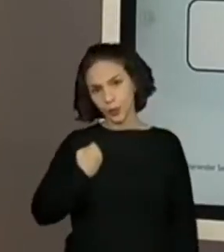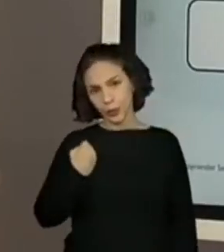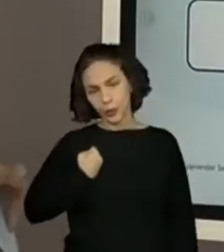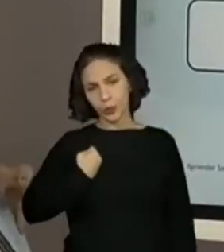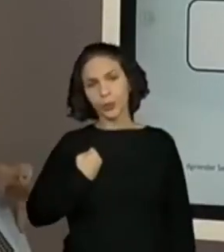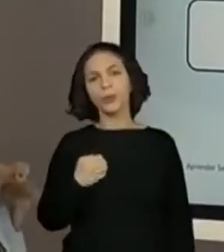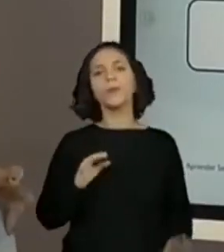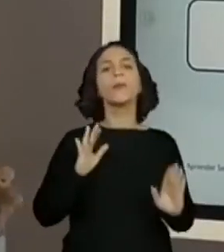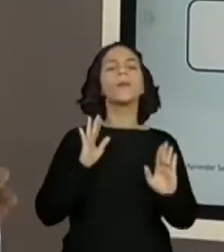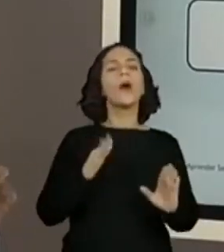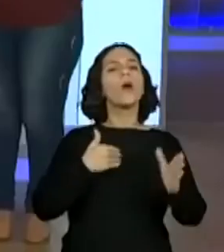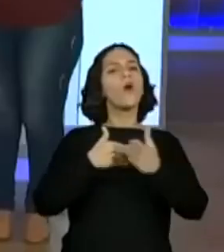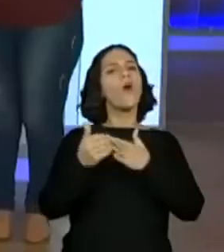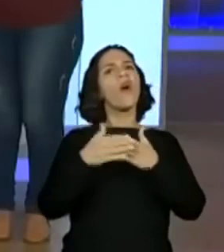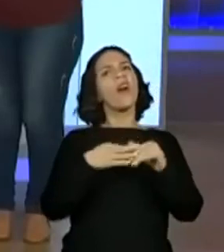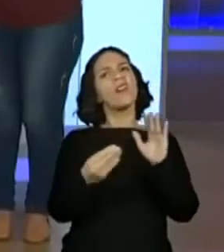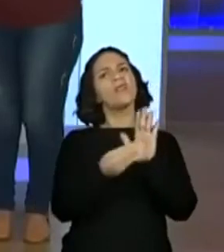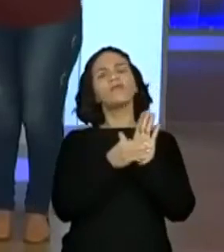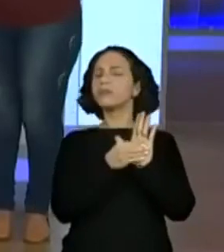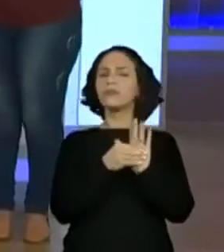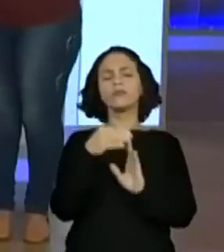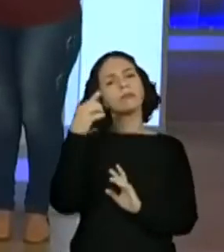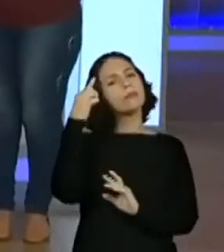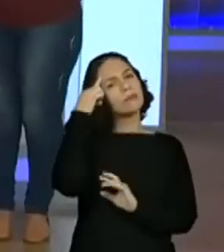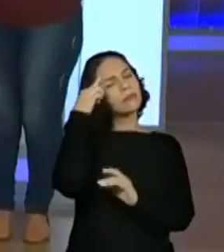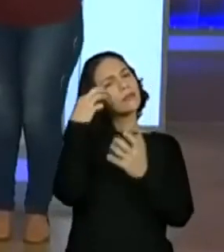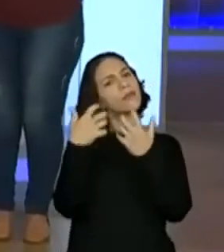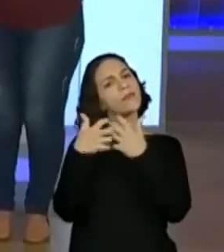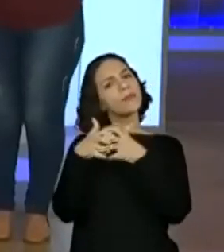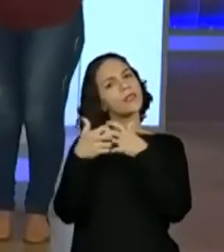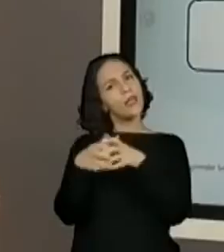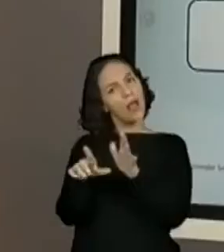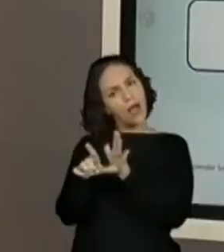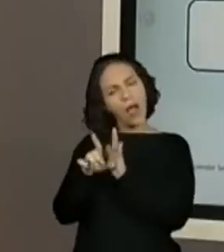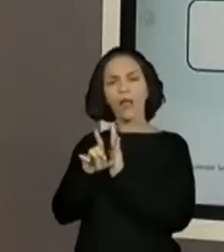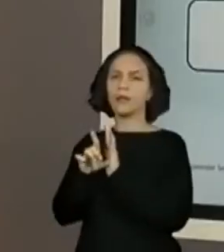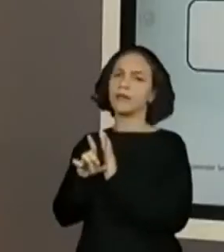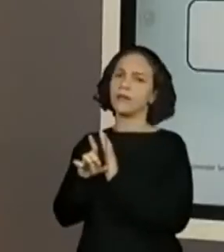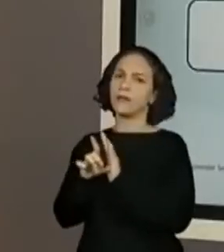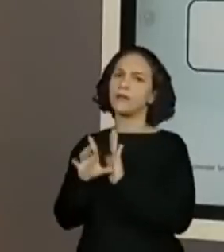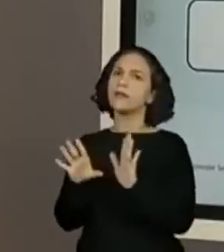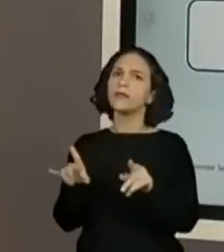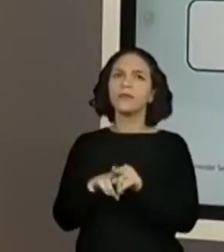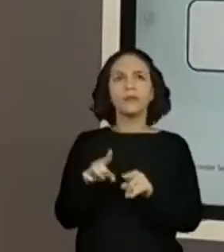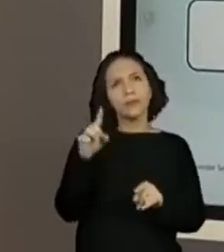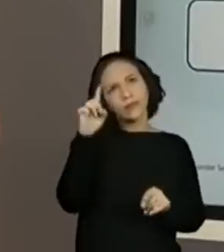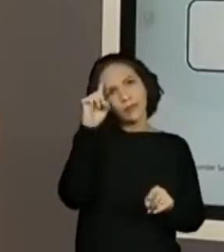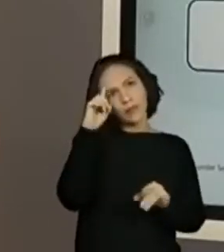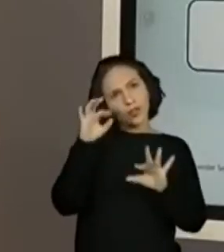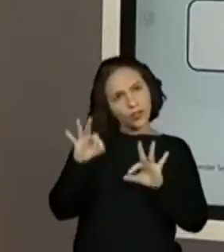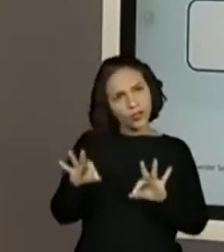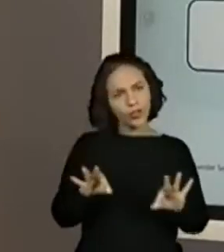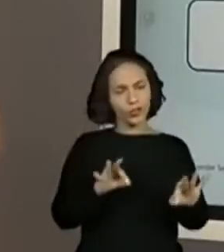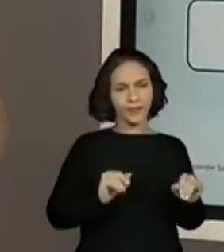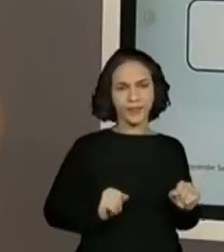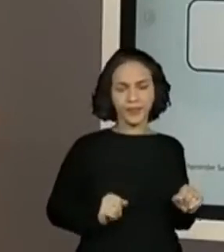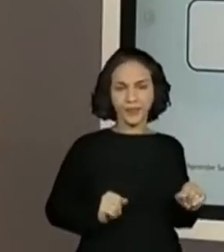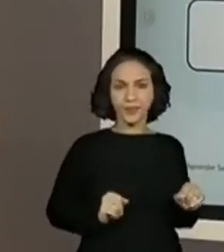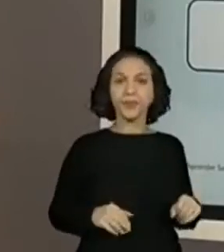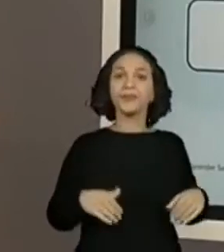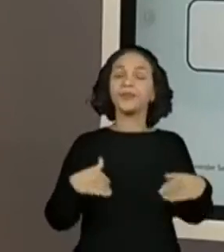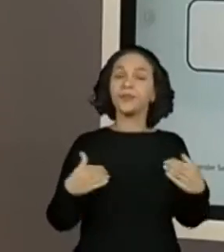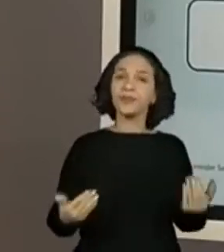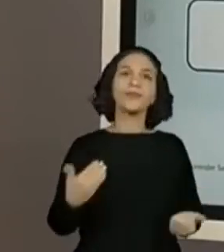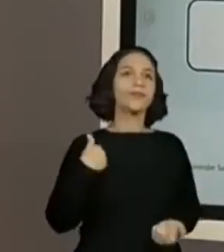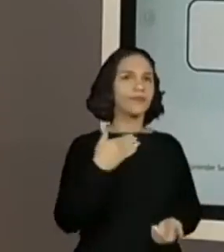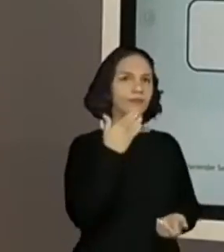para colocar qualquer coisa não, né, Pro Vivi? Tem que pensar antes de escrever, tem né? Que pensar nos números. E muito bem pensadinho. E aí, eu vou pedir a